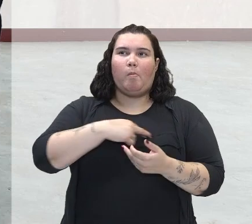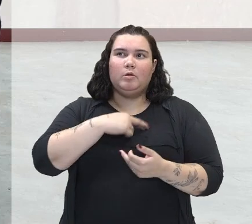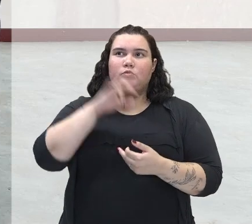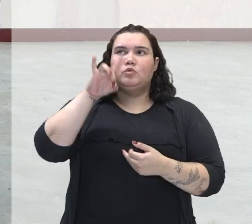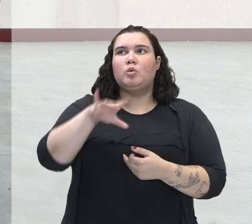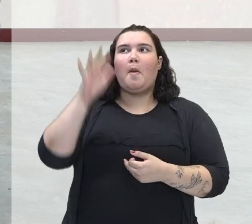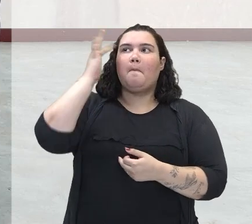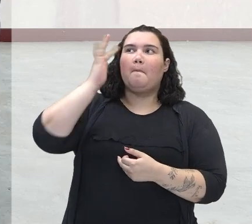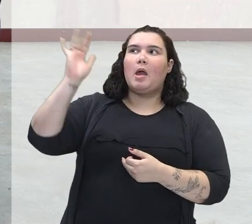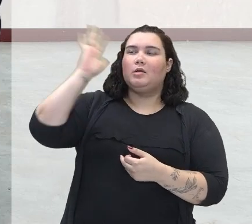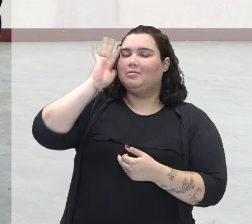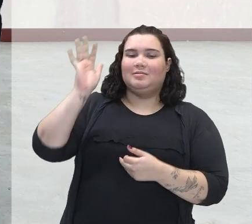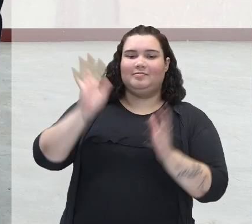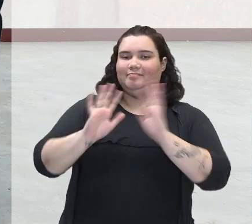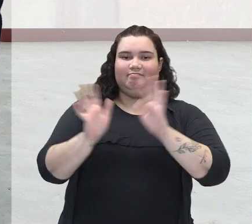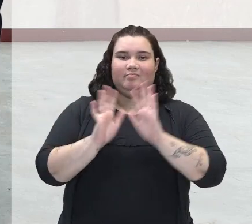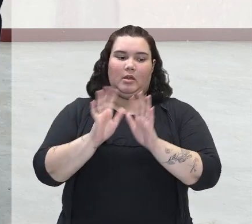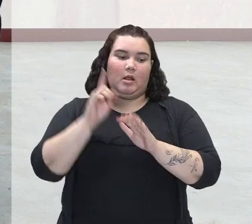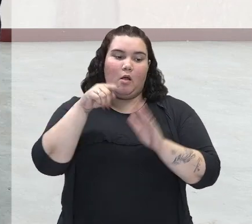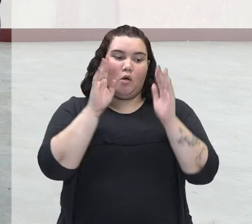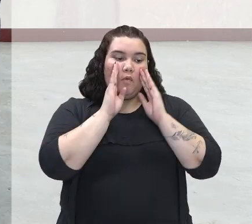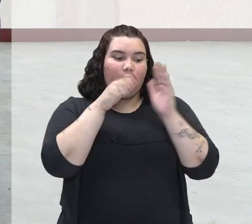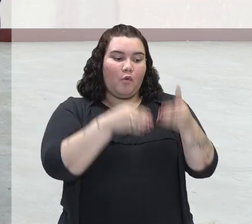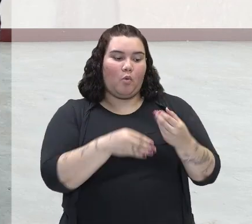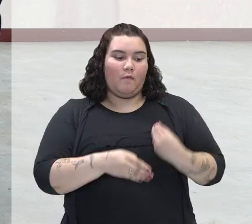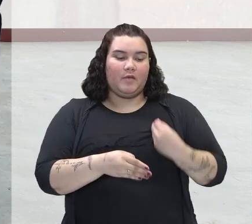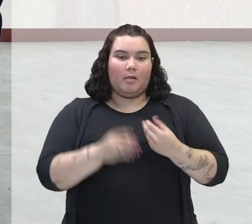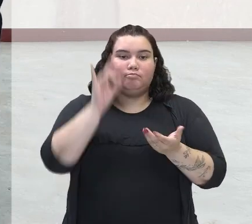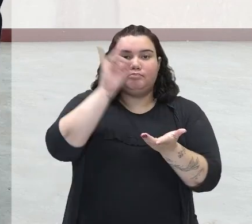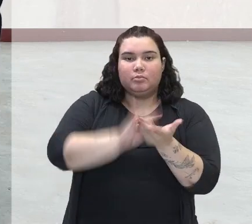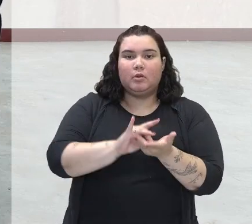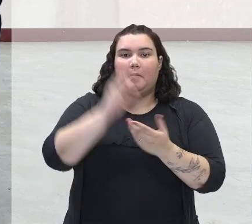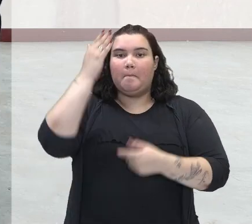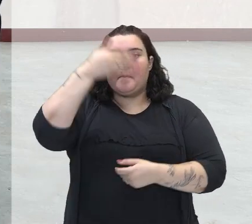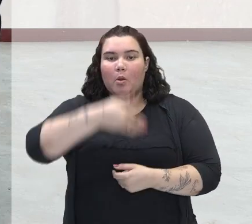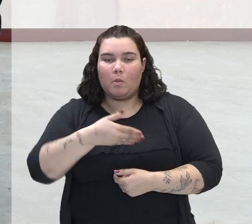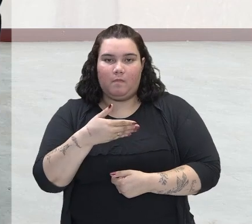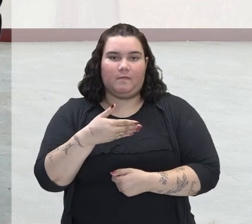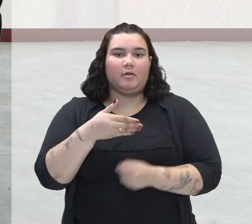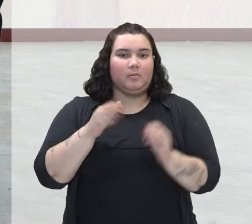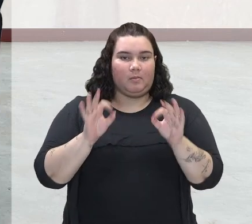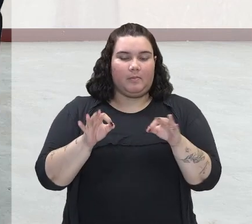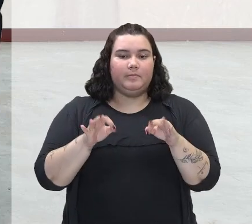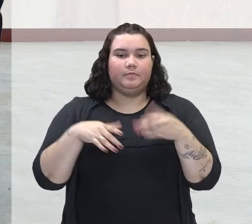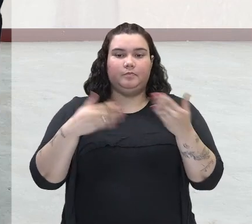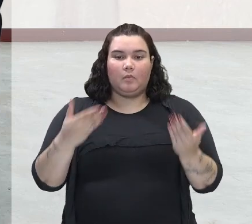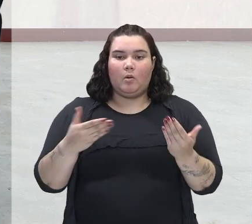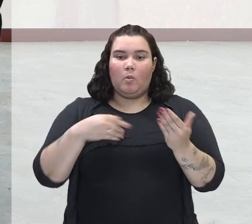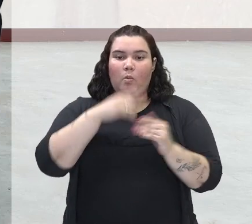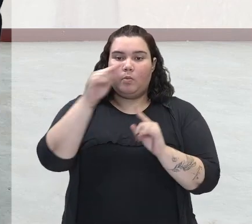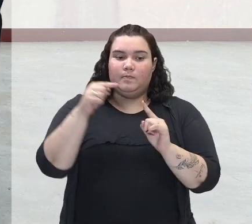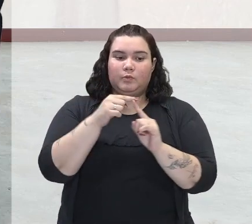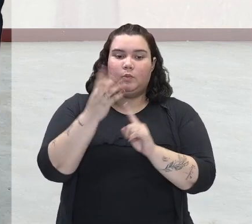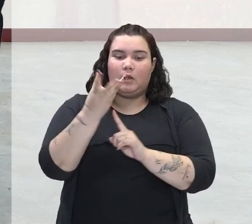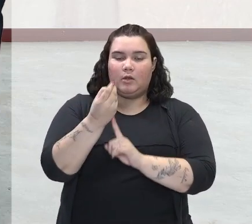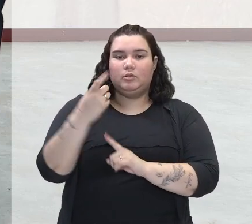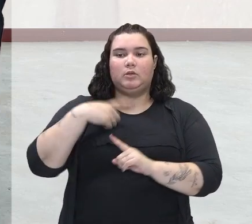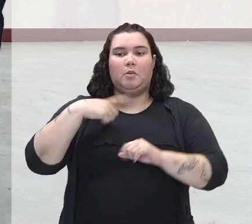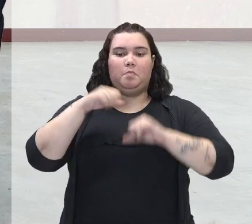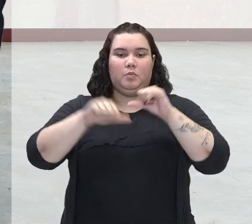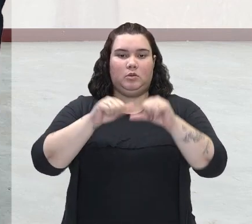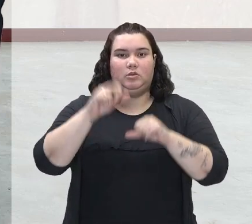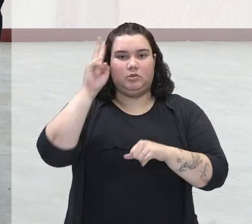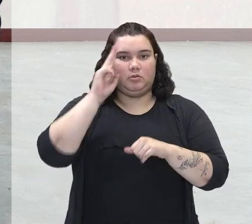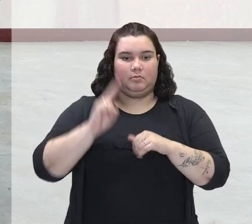né, e trazia aí a arte como ela era. Então a gente viu que a intenção da arte ela foi se modificando com o passar do